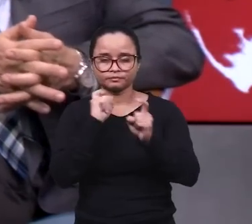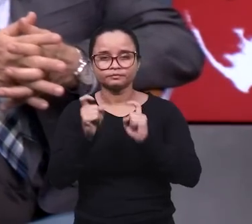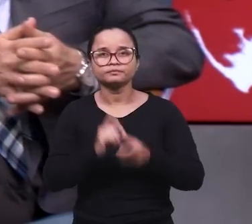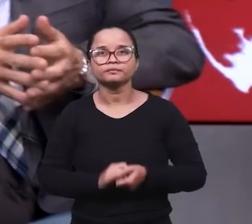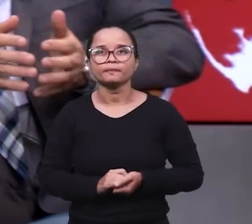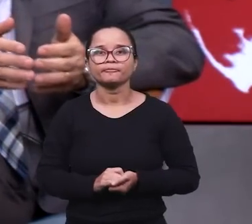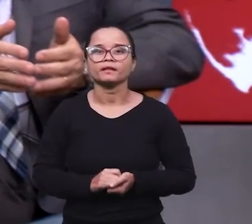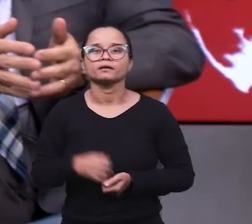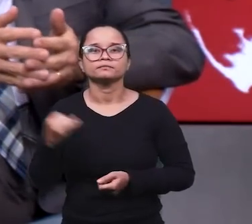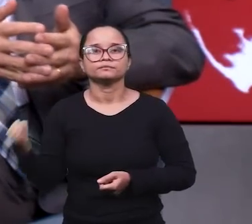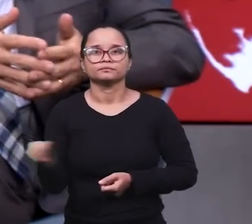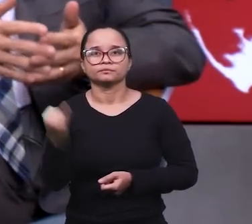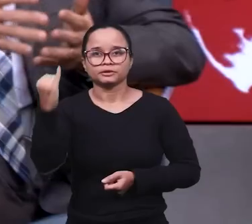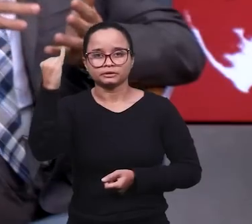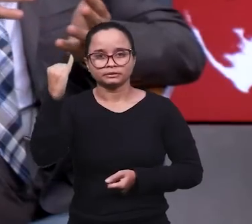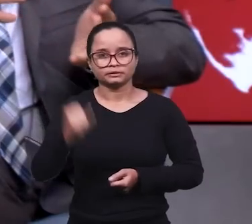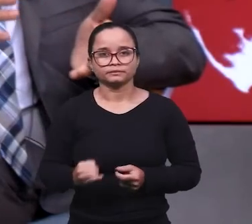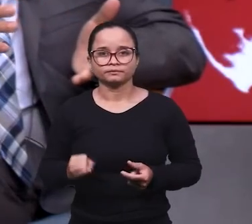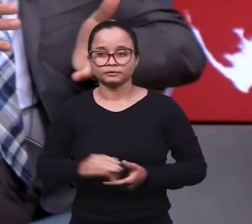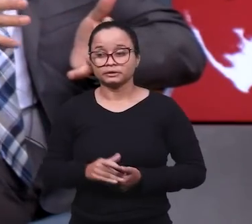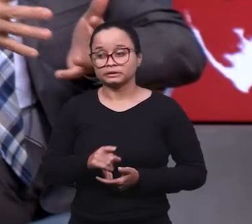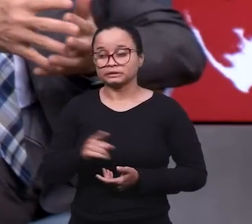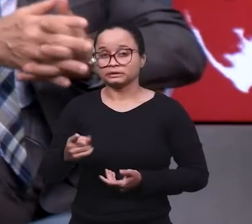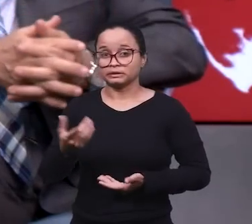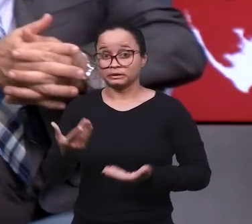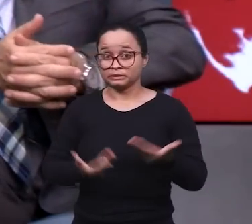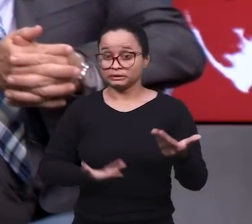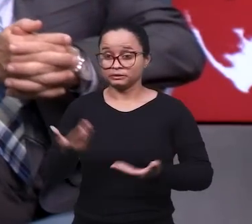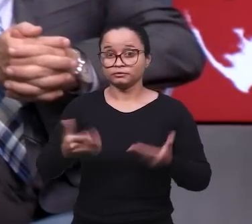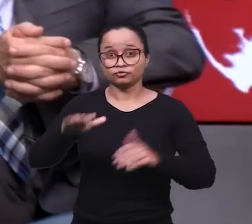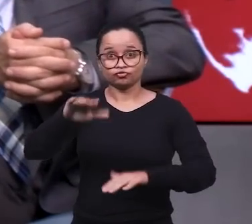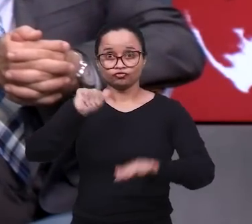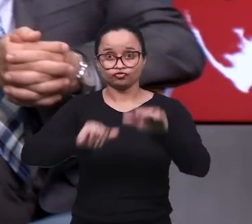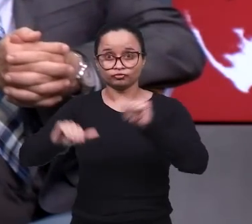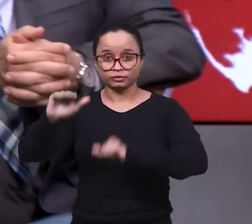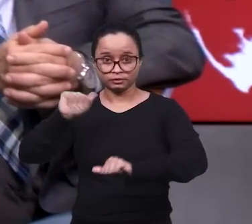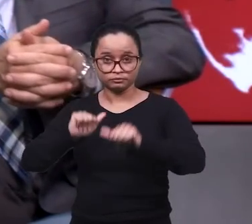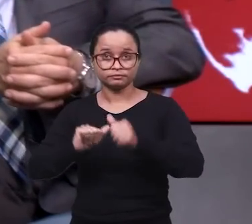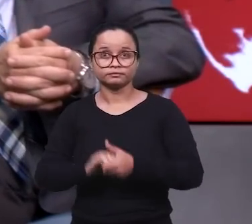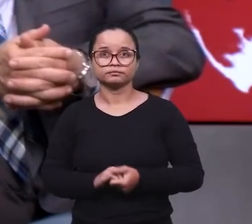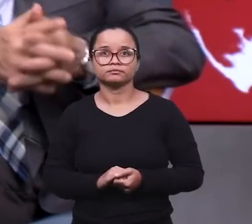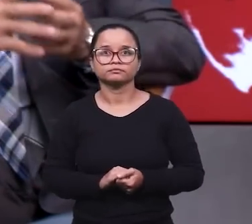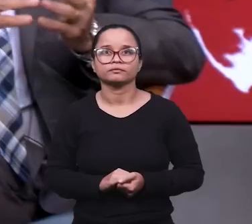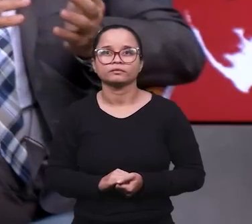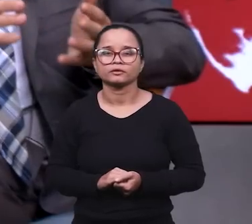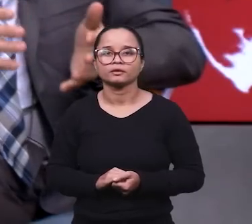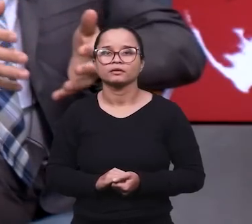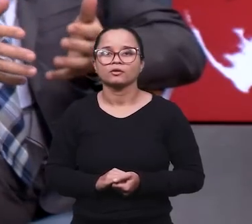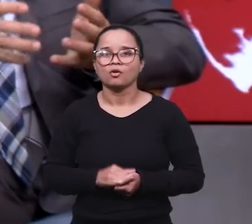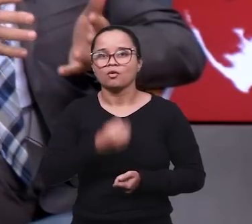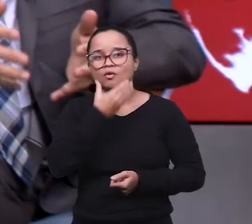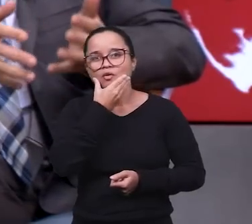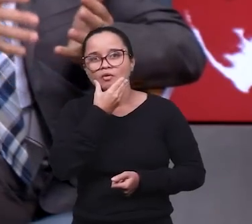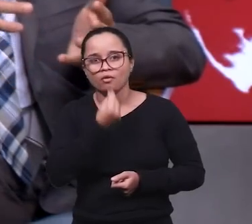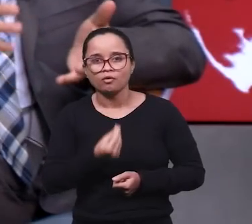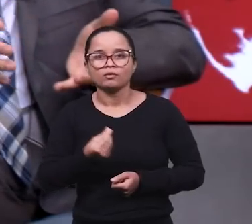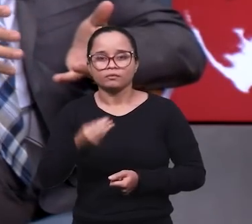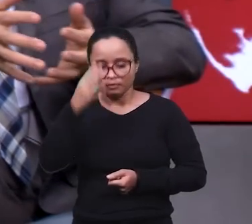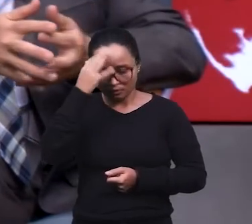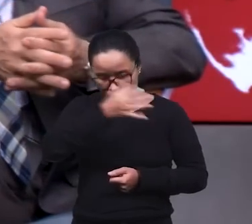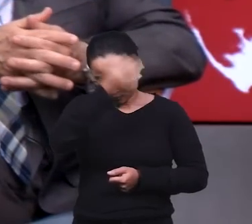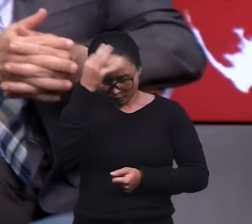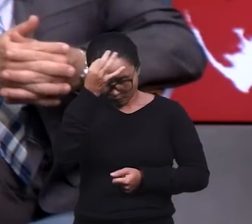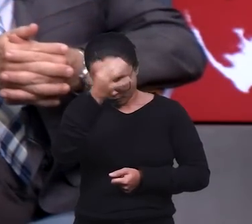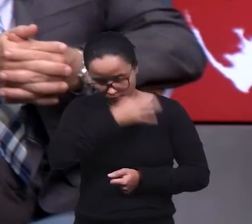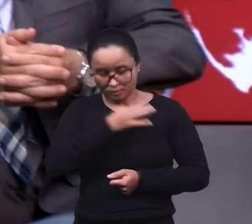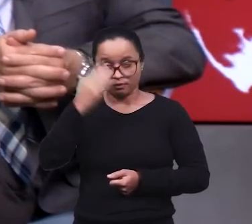reunião disseram: é importante que esses irmãos sejam levantados, com uma colocação, varões cheios do Espírito